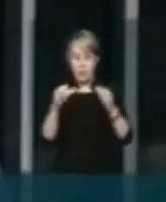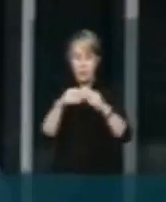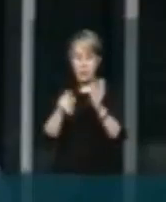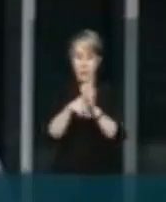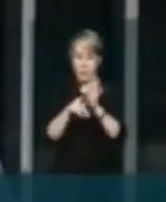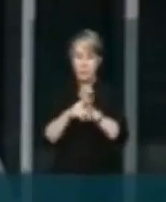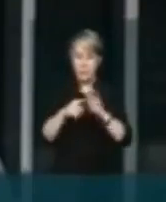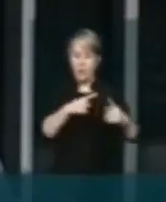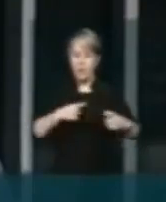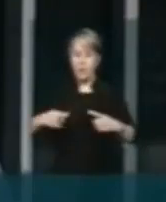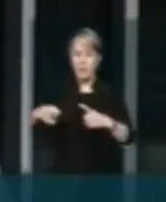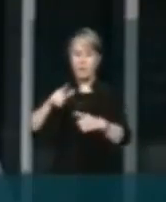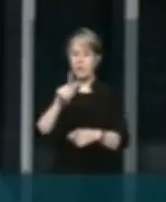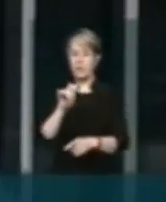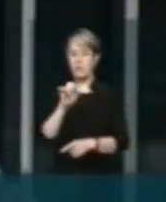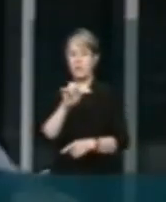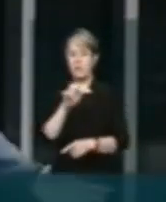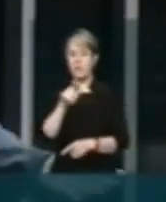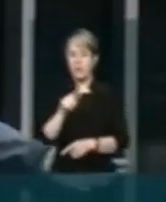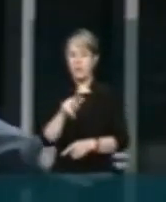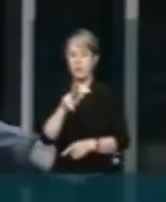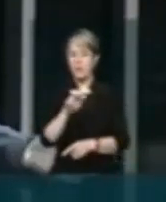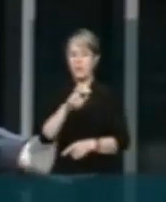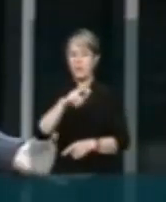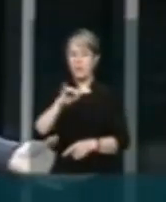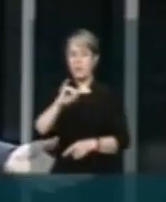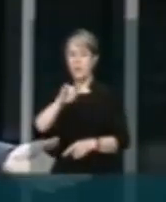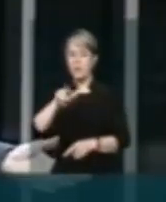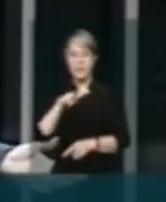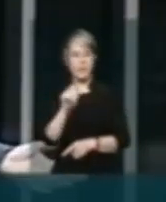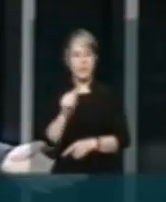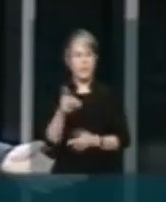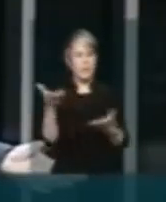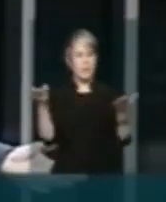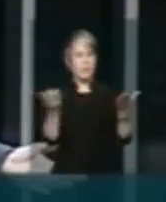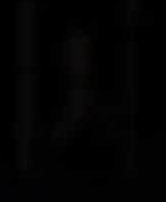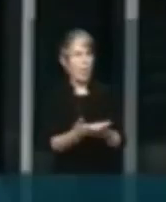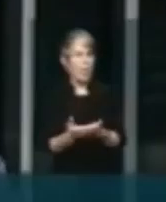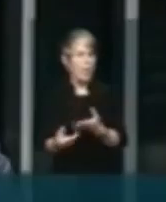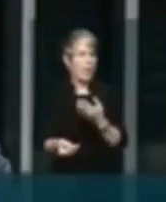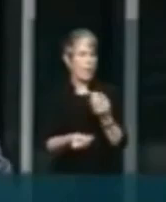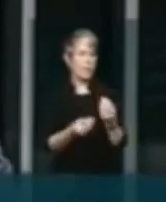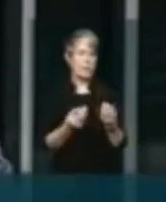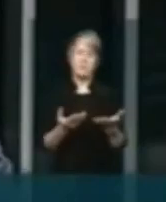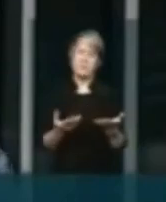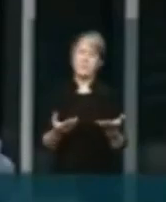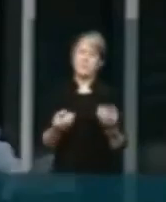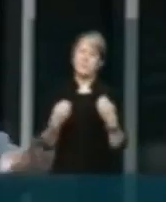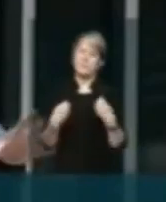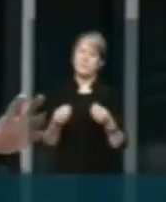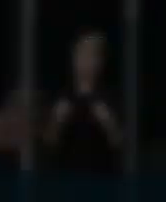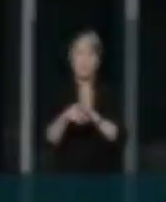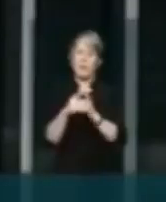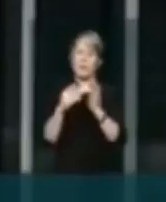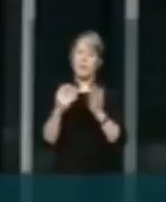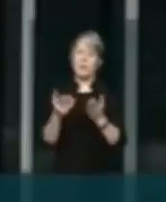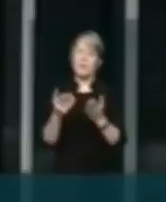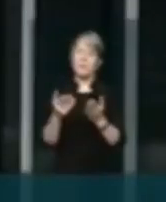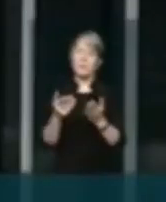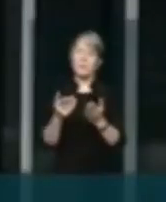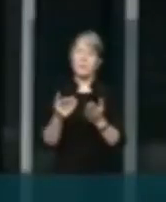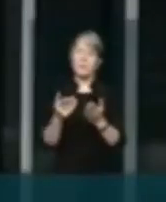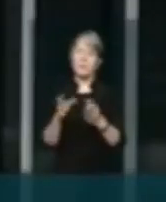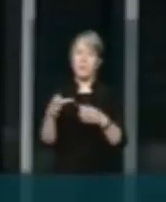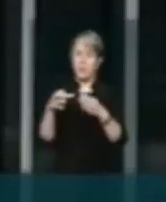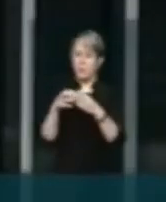Barra do Braço, pertencente ao Eldorado Paulista. Esse homem que é idolatrado hoje em dia em nosso país. Agora mais, para concluir,